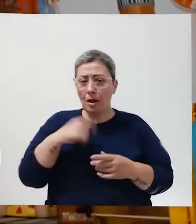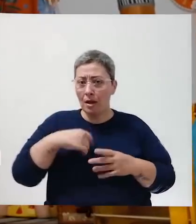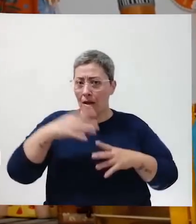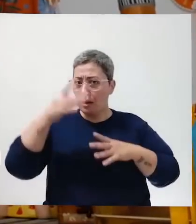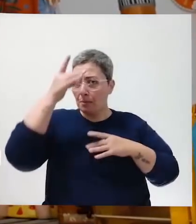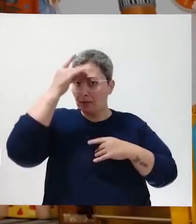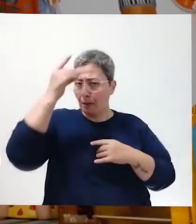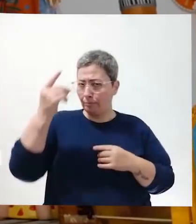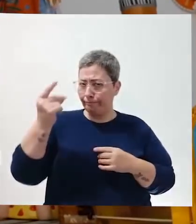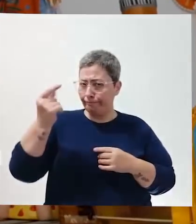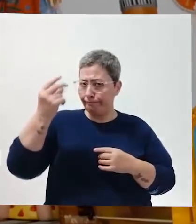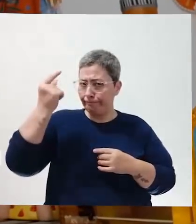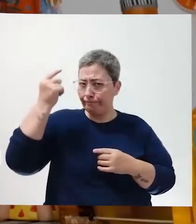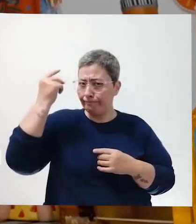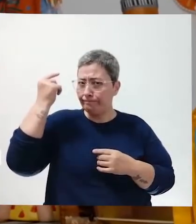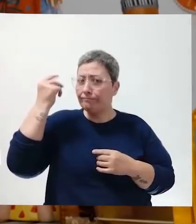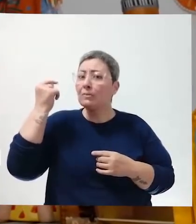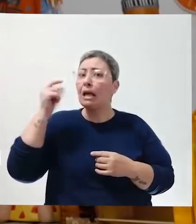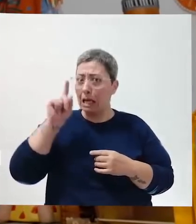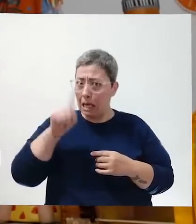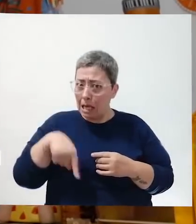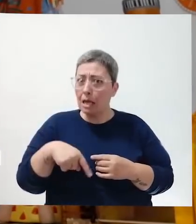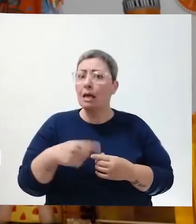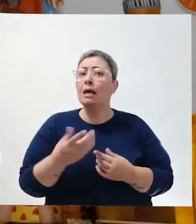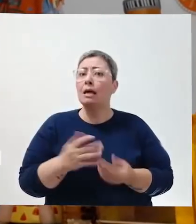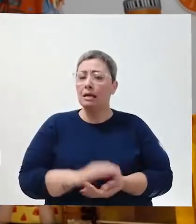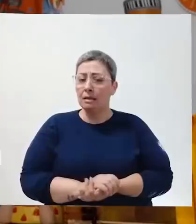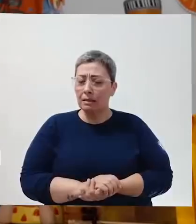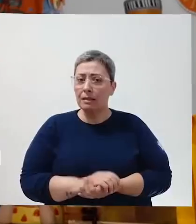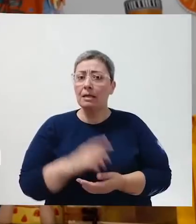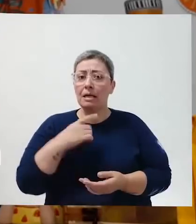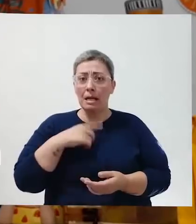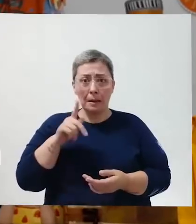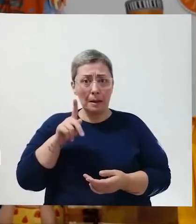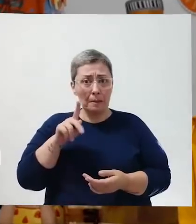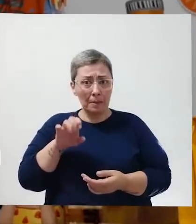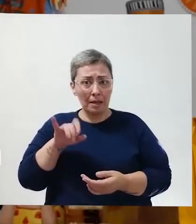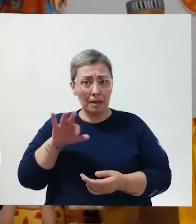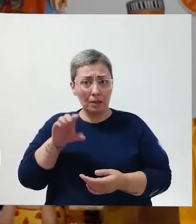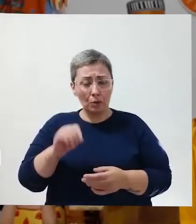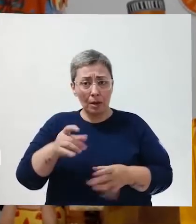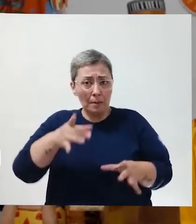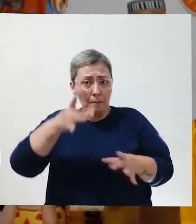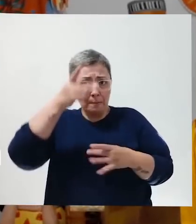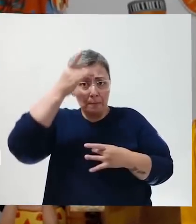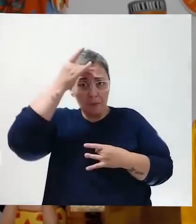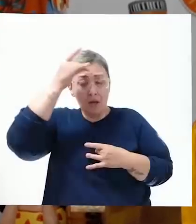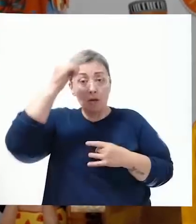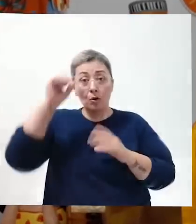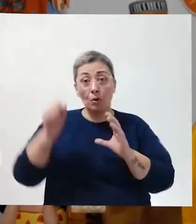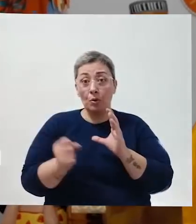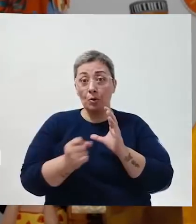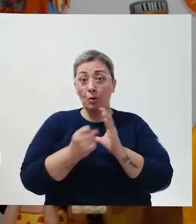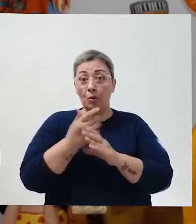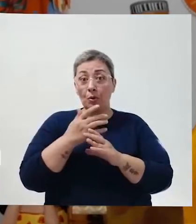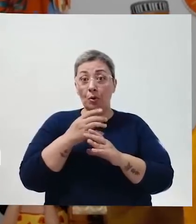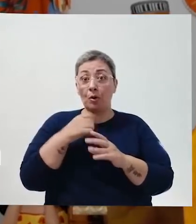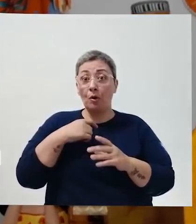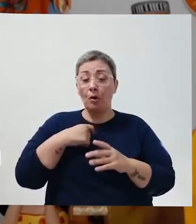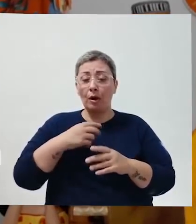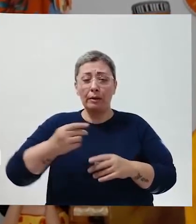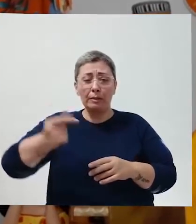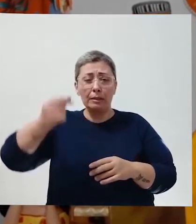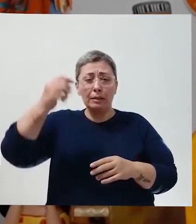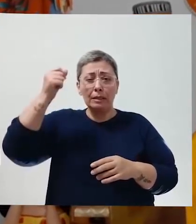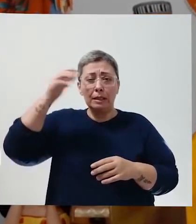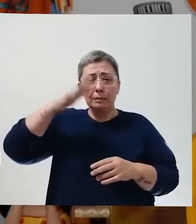é um personagem antigo? É isso mesmo! Pedro Malas Artes é personagem de origem medieval